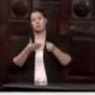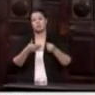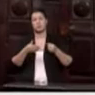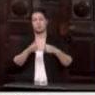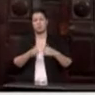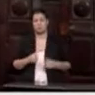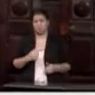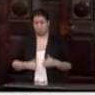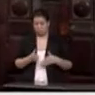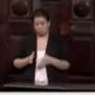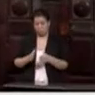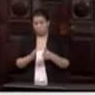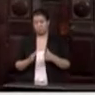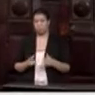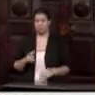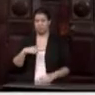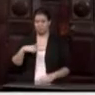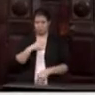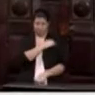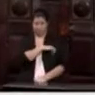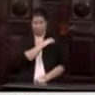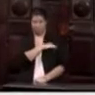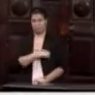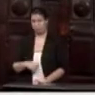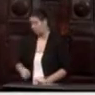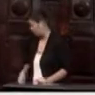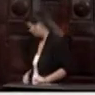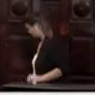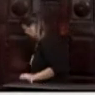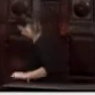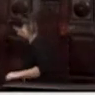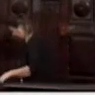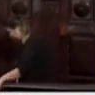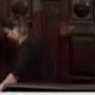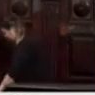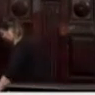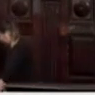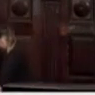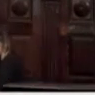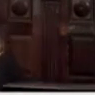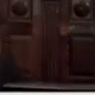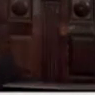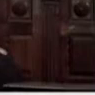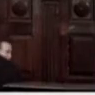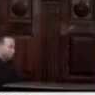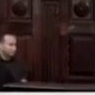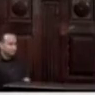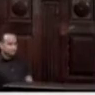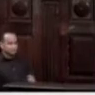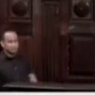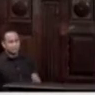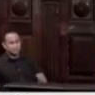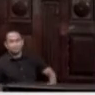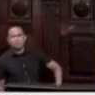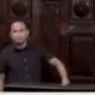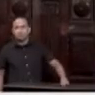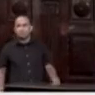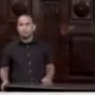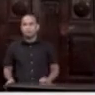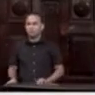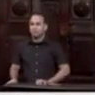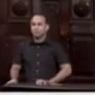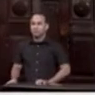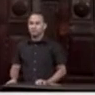saneamento no Estado do Rio de Janeiro, que tem níveis horrorosos. Vamos voltar a prestar atenção nesse tema e trabalhar para que